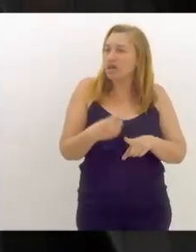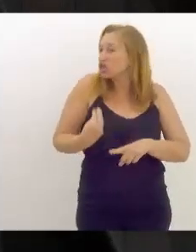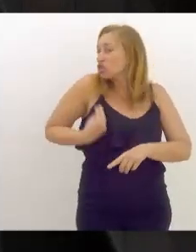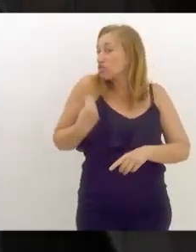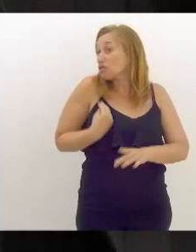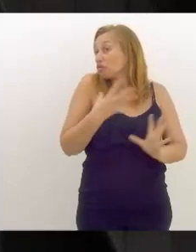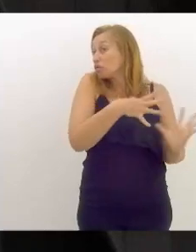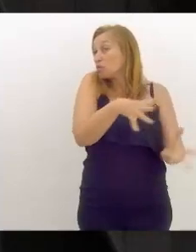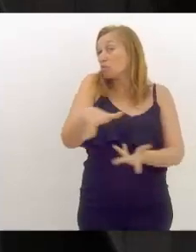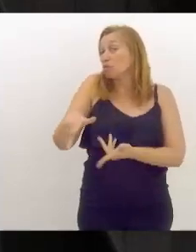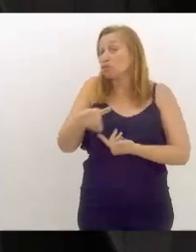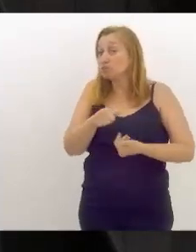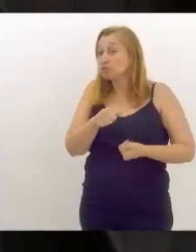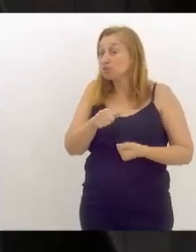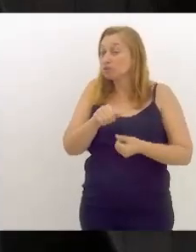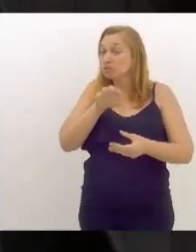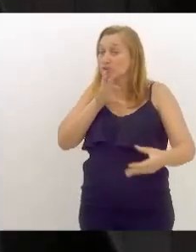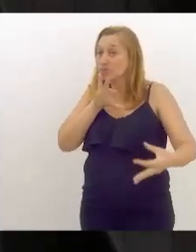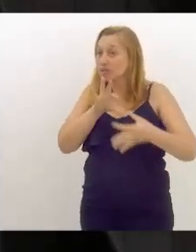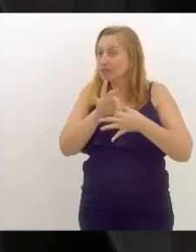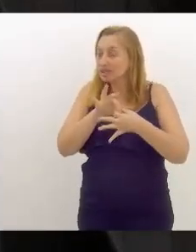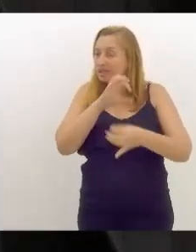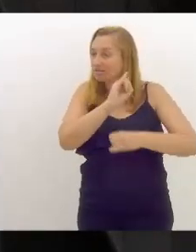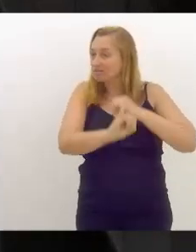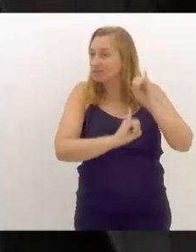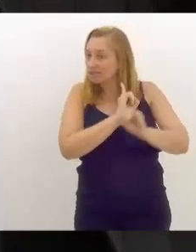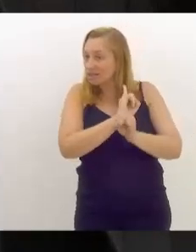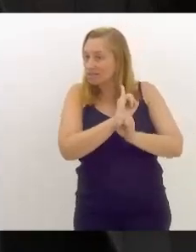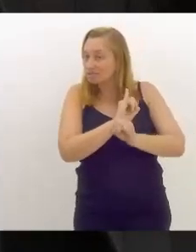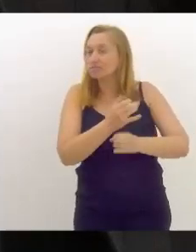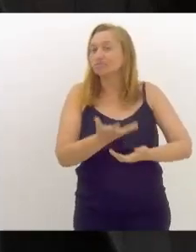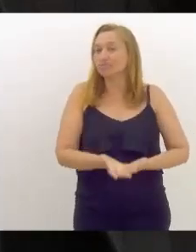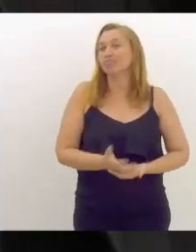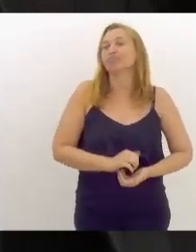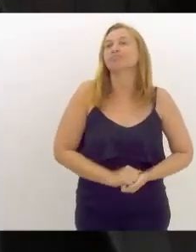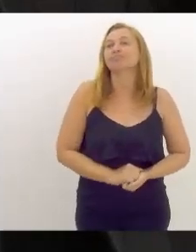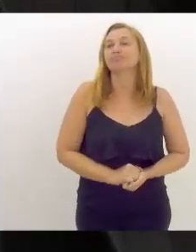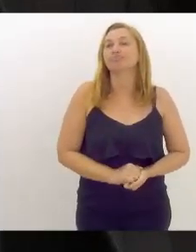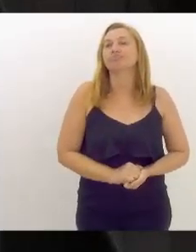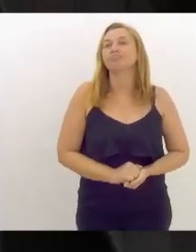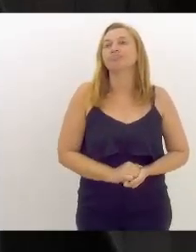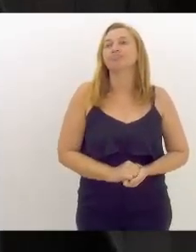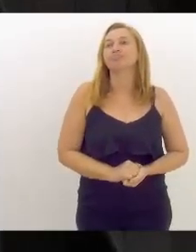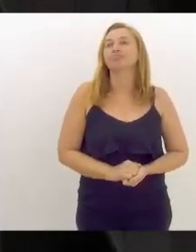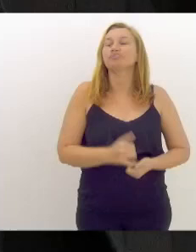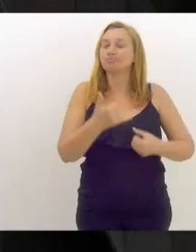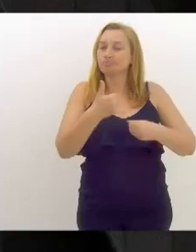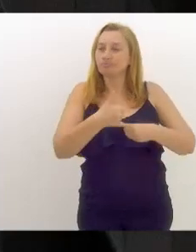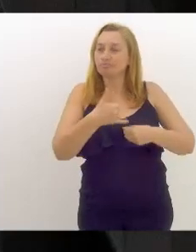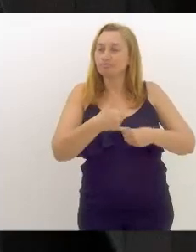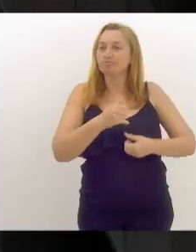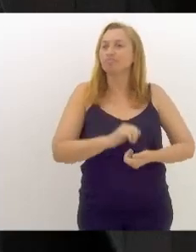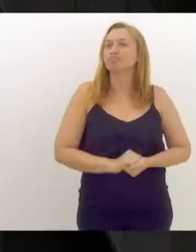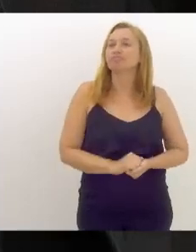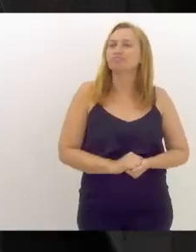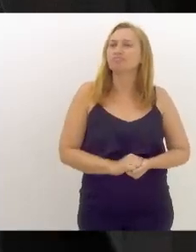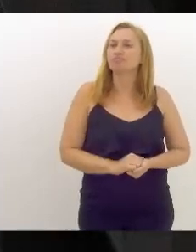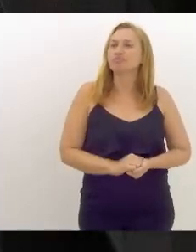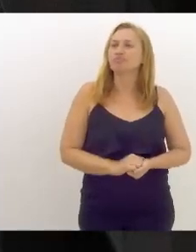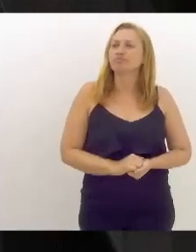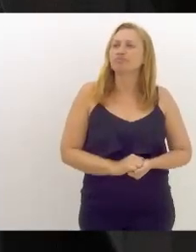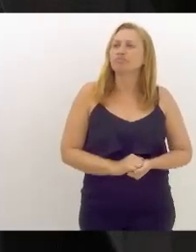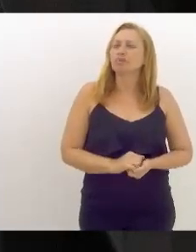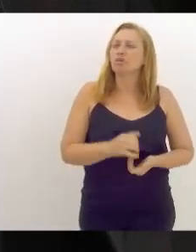num mundo conectado, né? Mas então vamos para o combustível. O